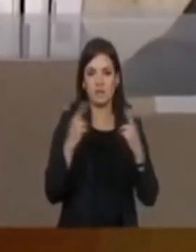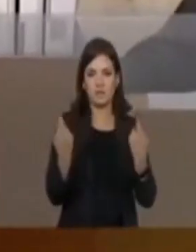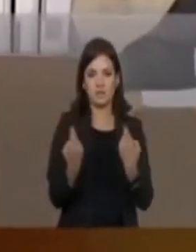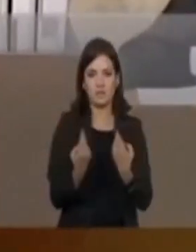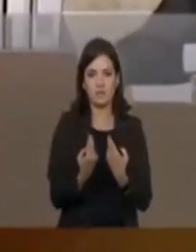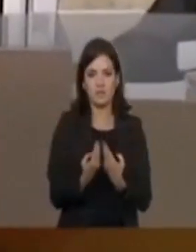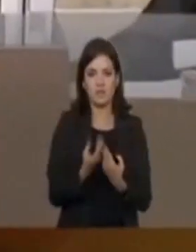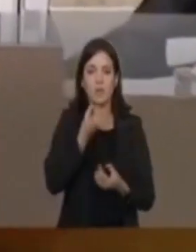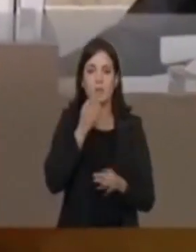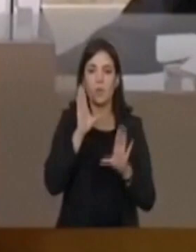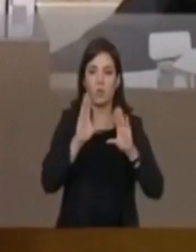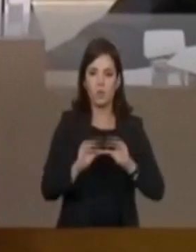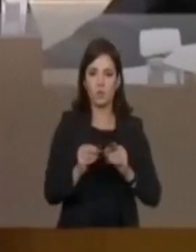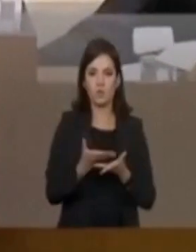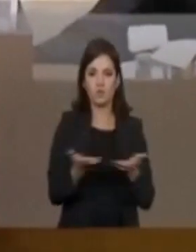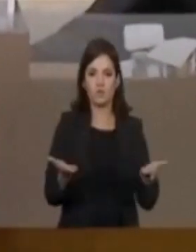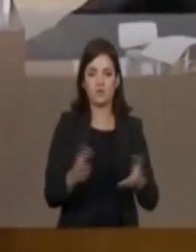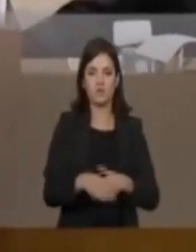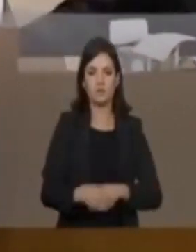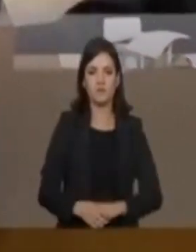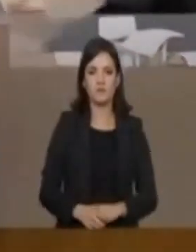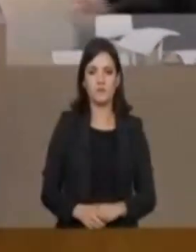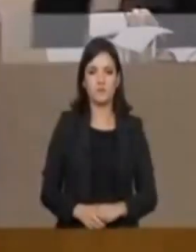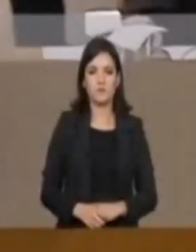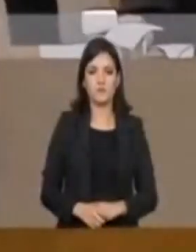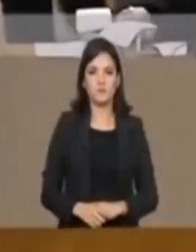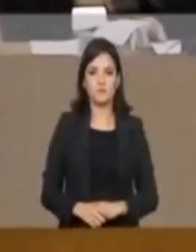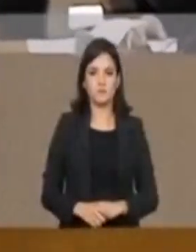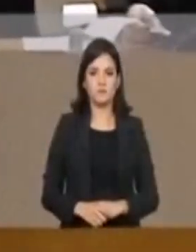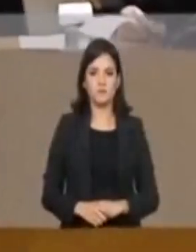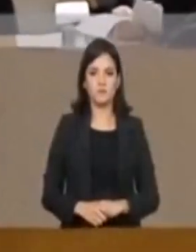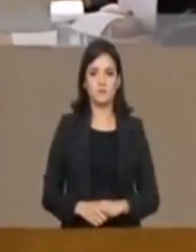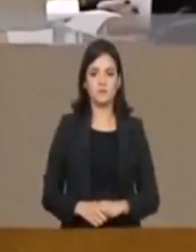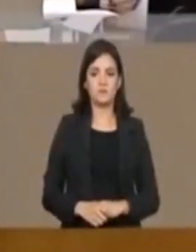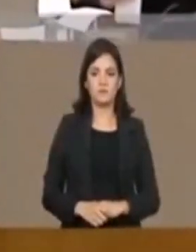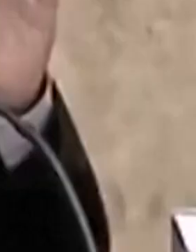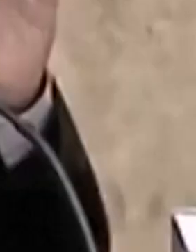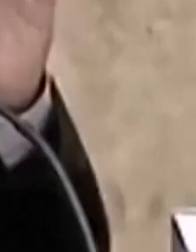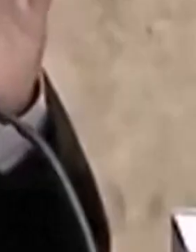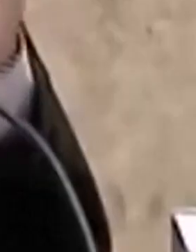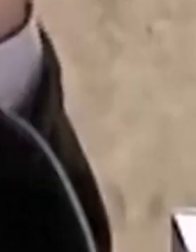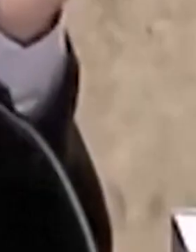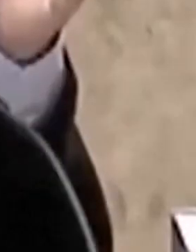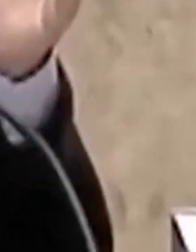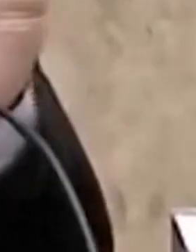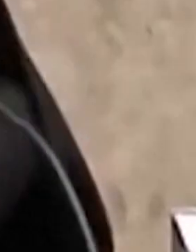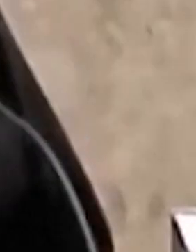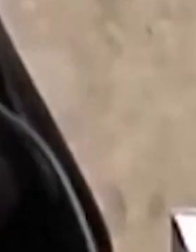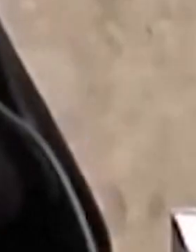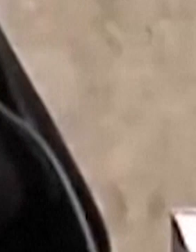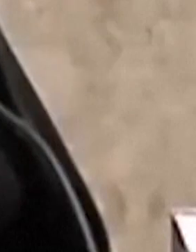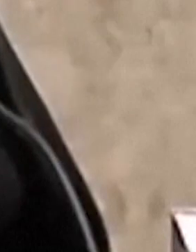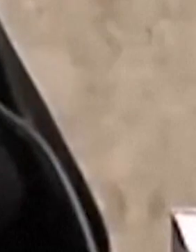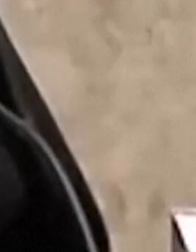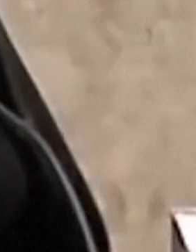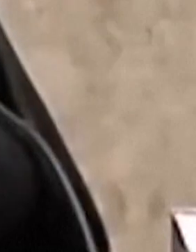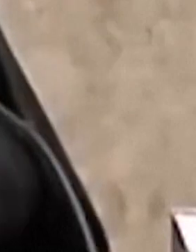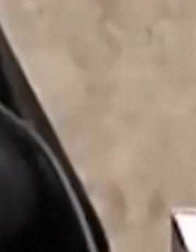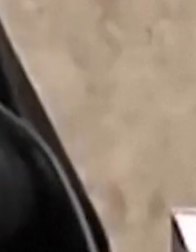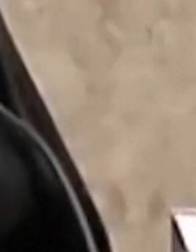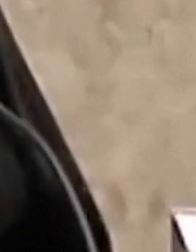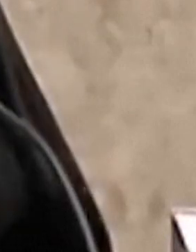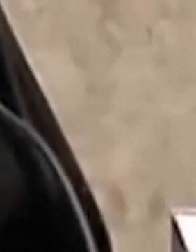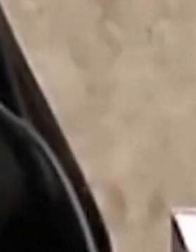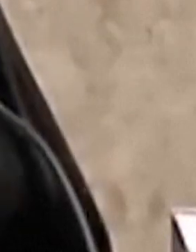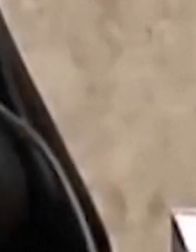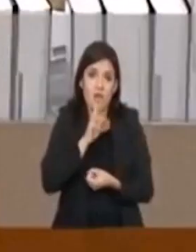presidente da côrte dia sofre afirmou que o supremo não está sujeito a nenhum tipo de ameaça que vai seguir no cumprimento de sua missão